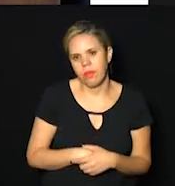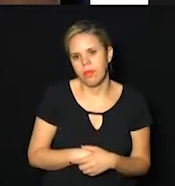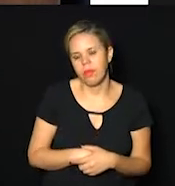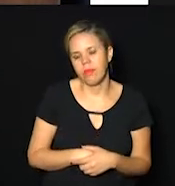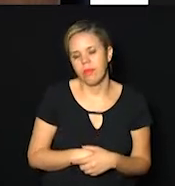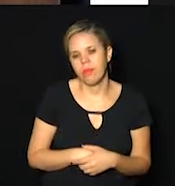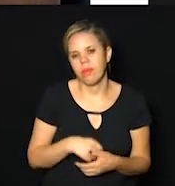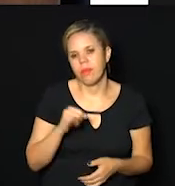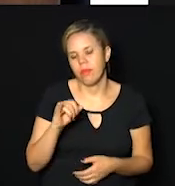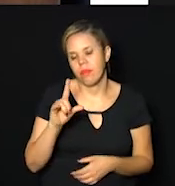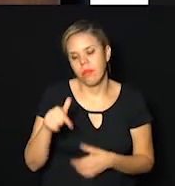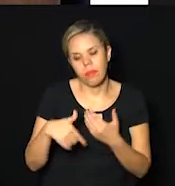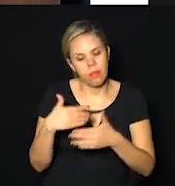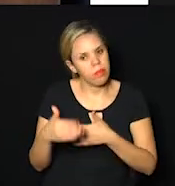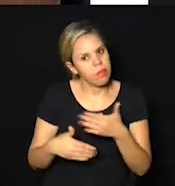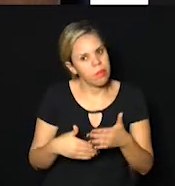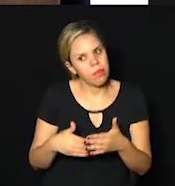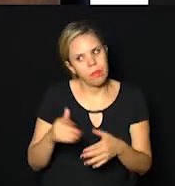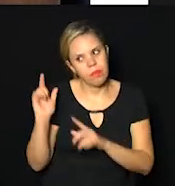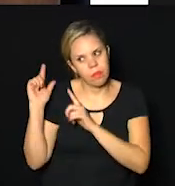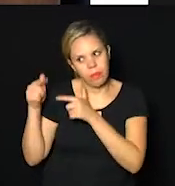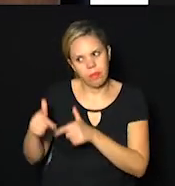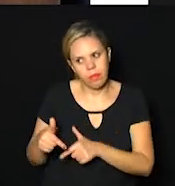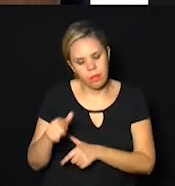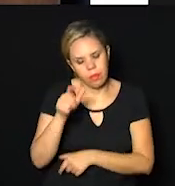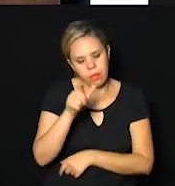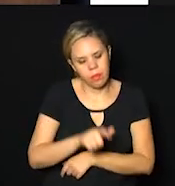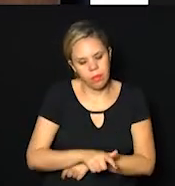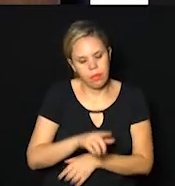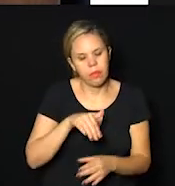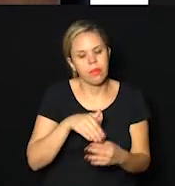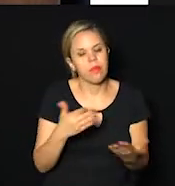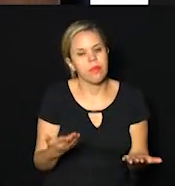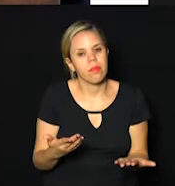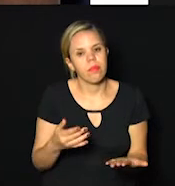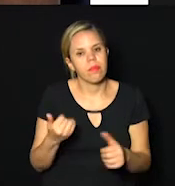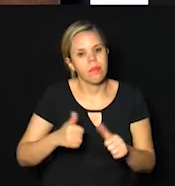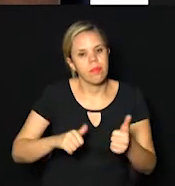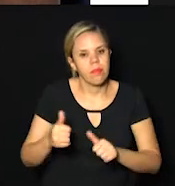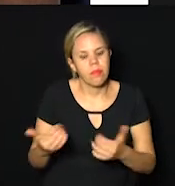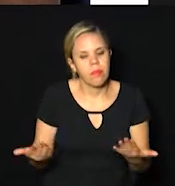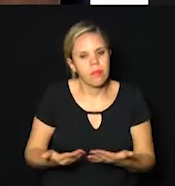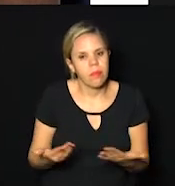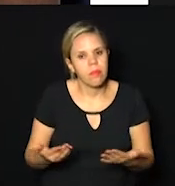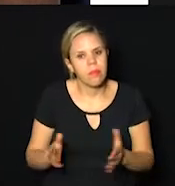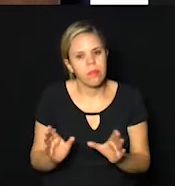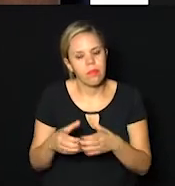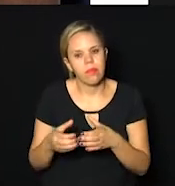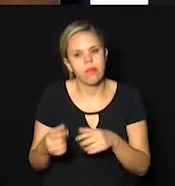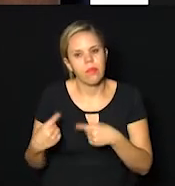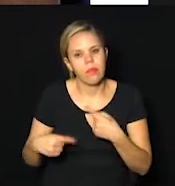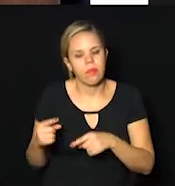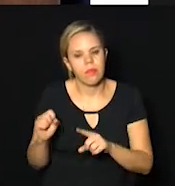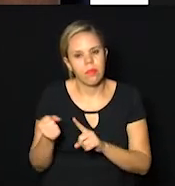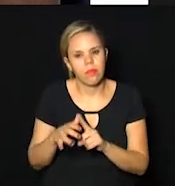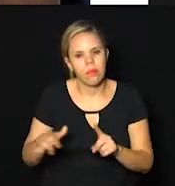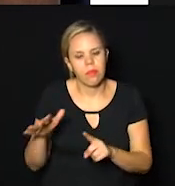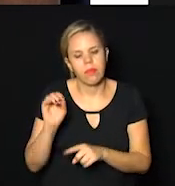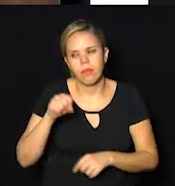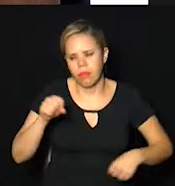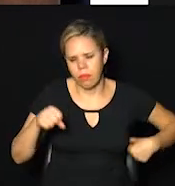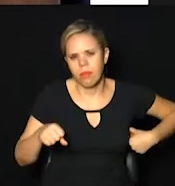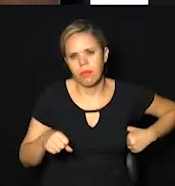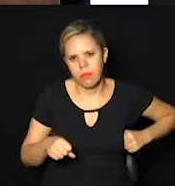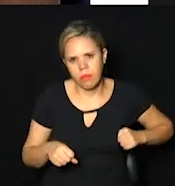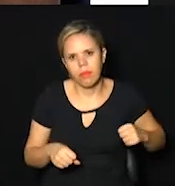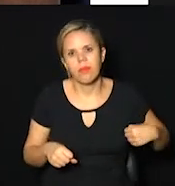Se é uma tendência o conservadorismo do eleitor, seria interessante avaliar os desgastes atuais desse grupo político junto à sociedade? Sim,